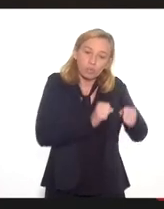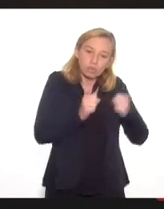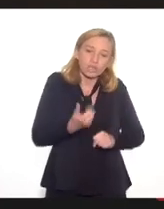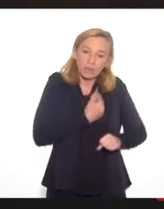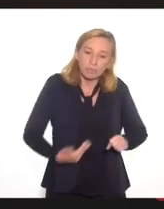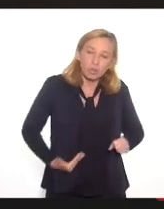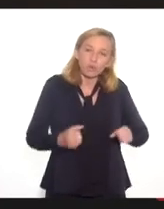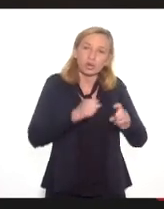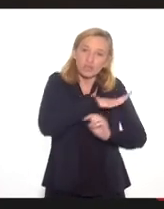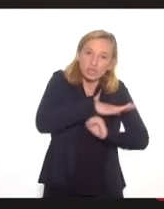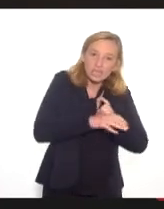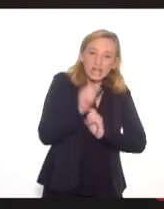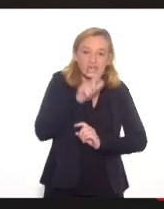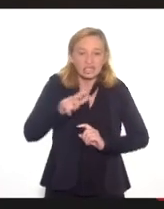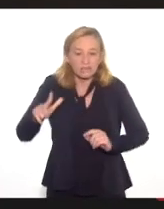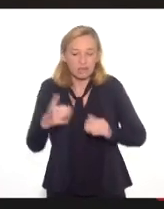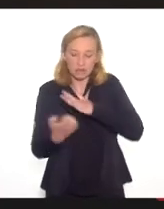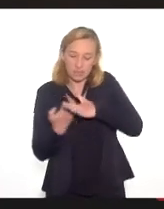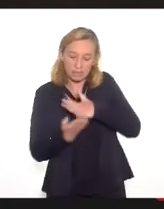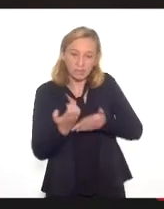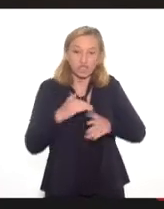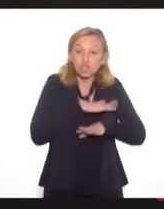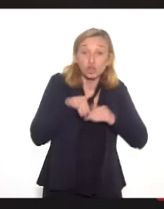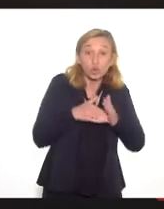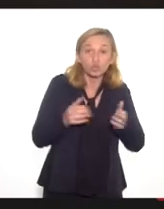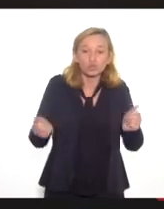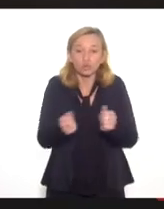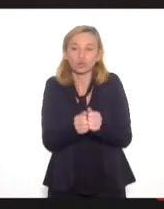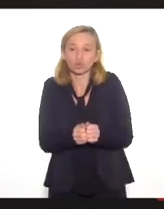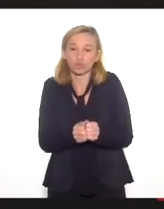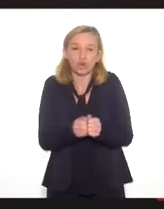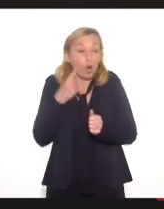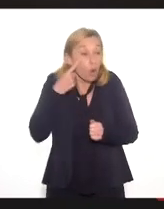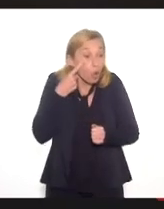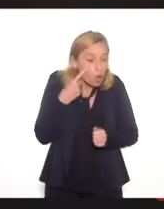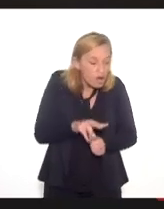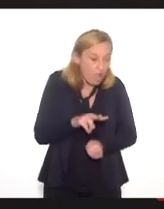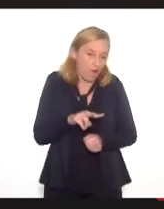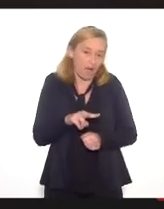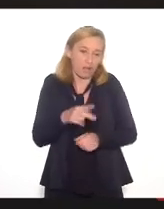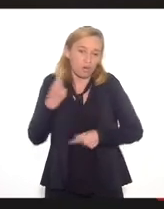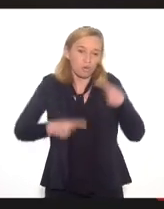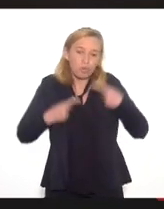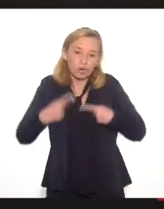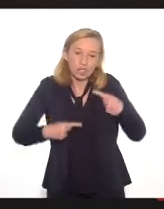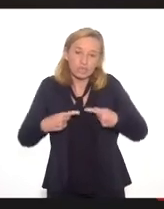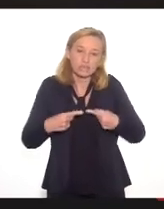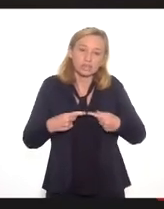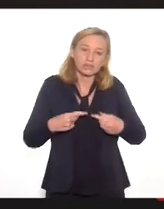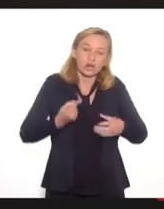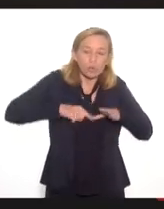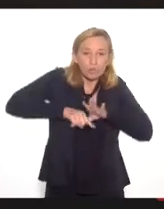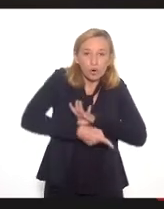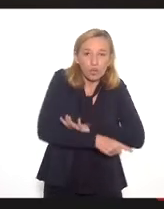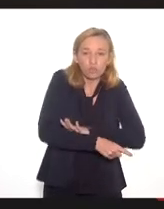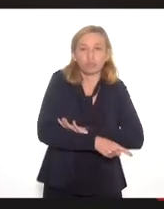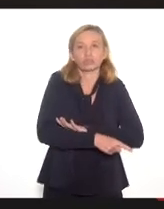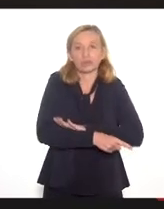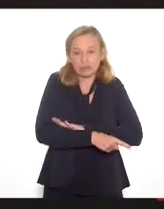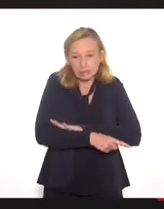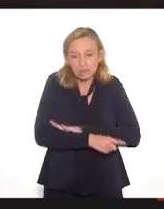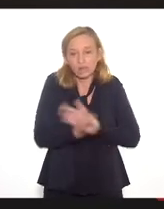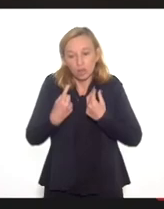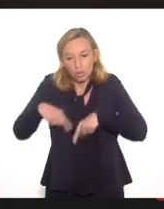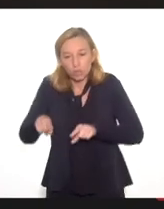público a sociedade civil as empresas todo mundo junto olhar com políticas muito profundas em relação ao